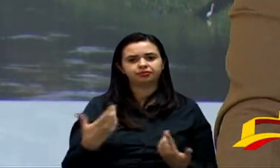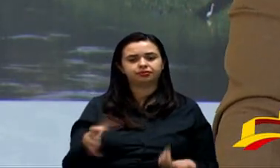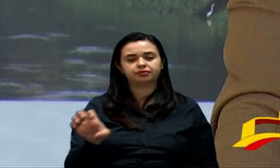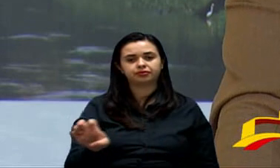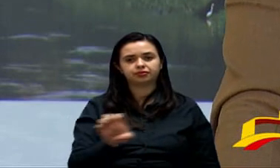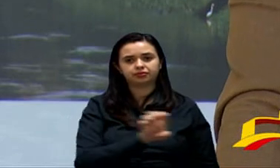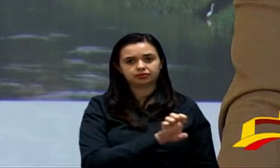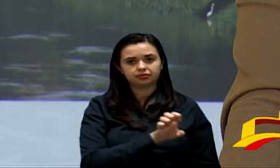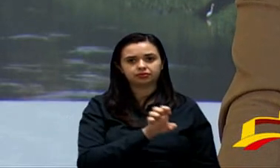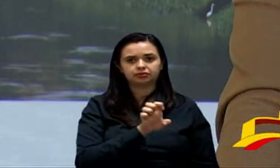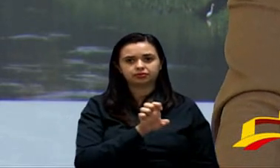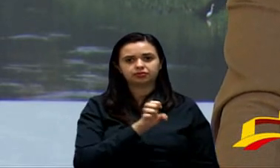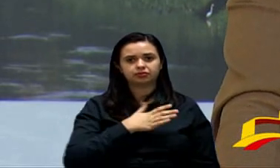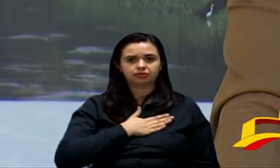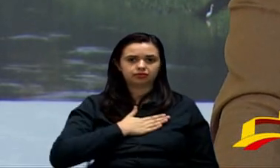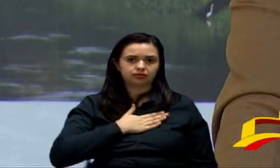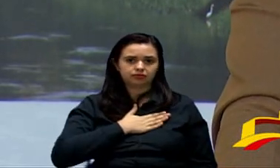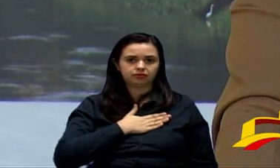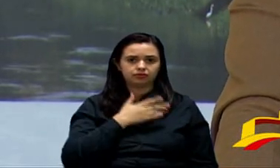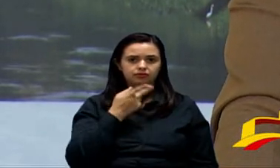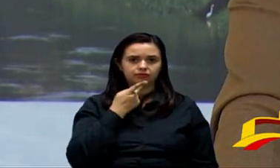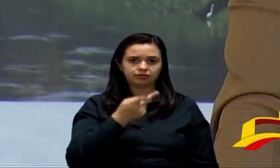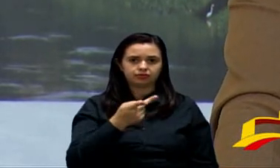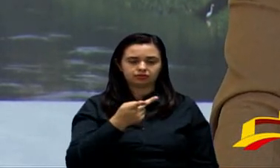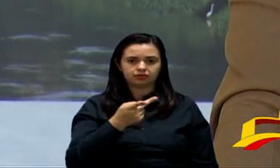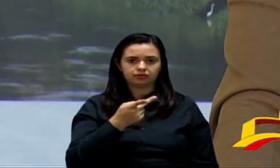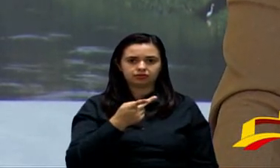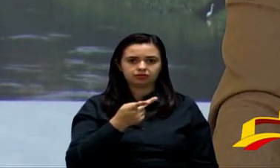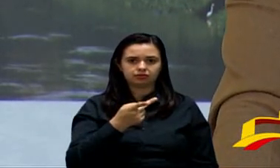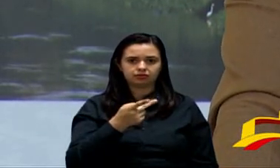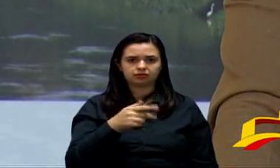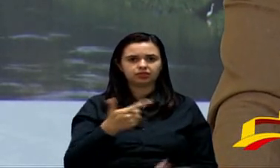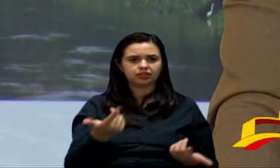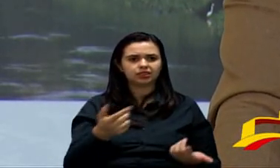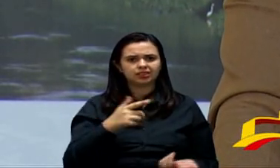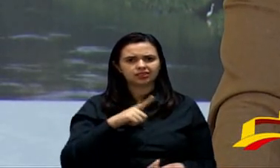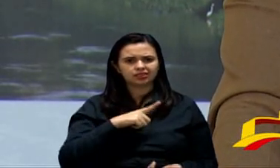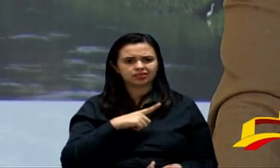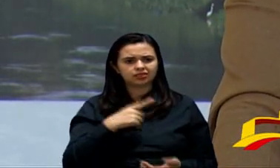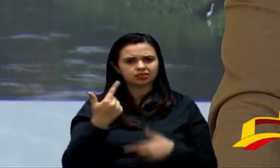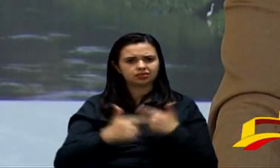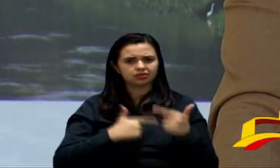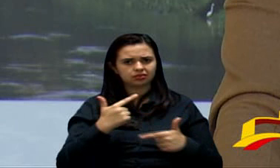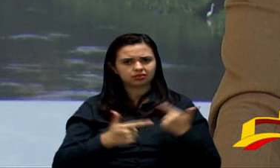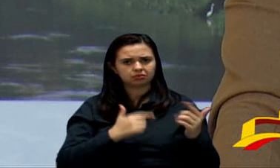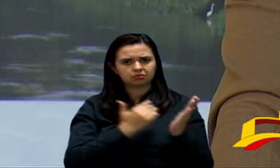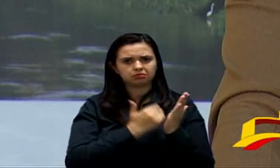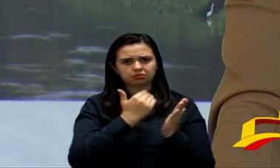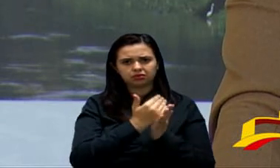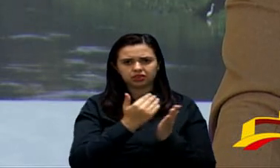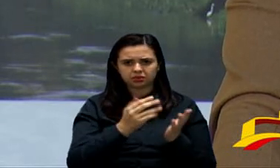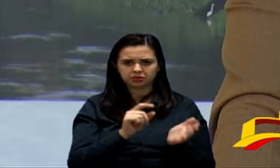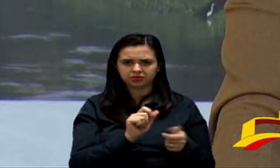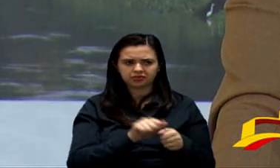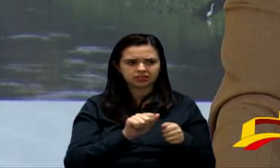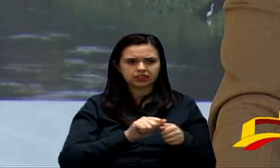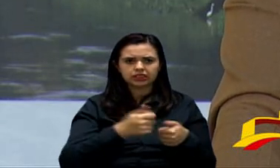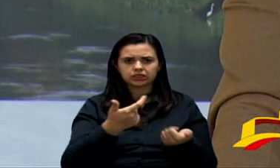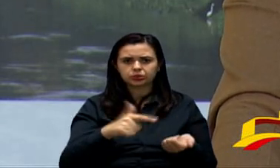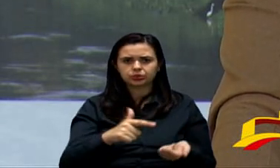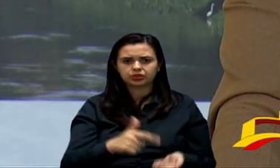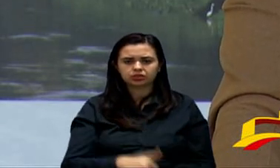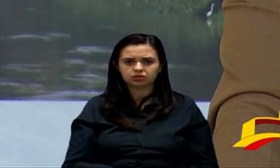gosta de falar, não tem coisa melhor para fazer, não? Eu tenho. Em 6 meses de trabalho, eu ultrapassei a soma